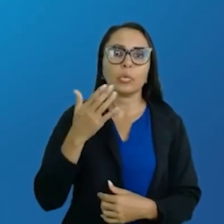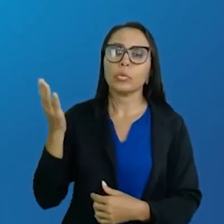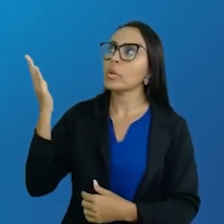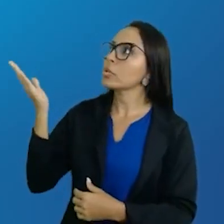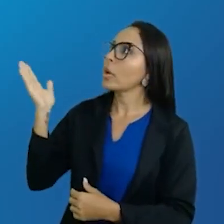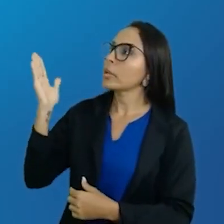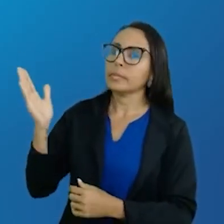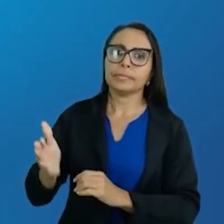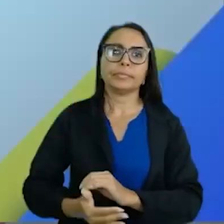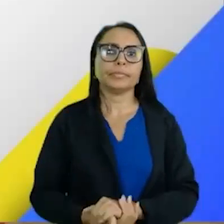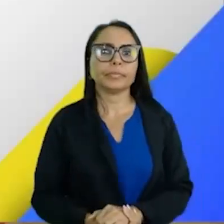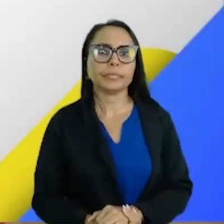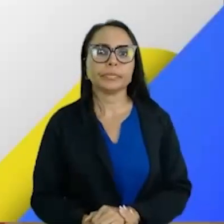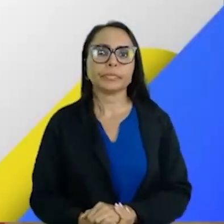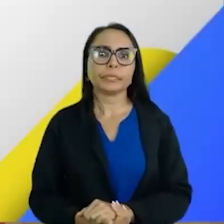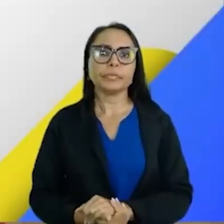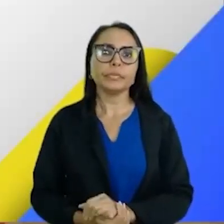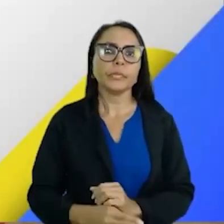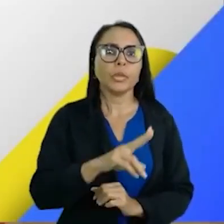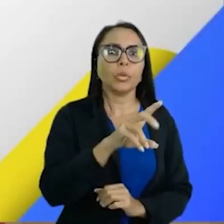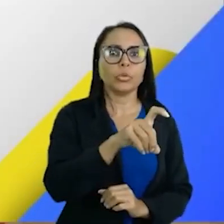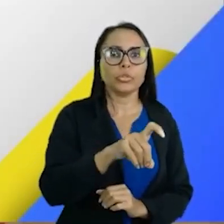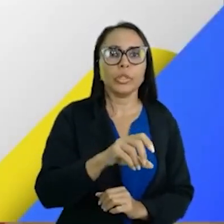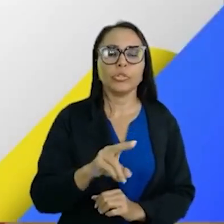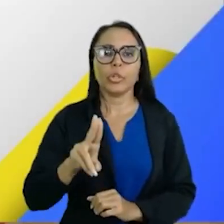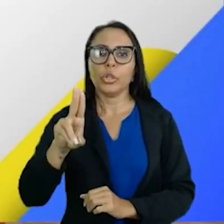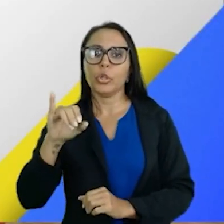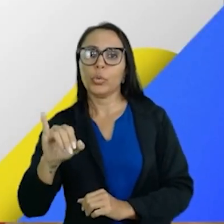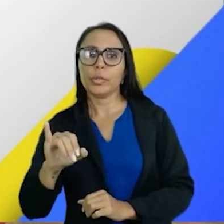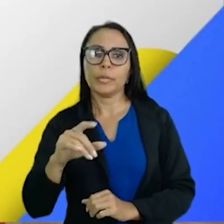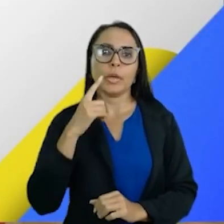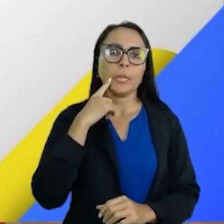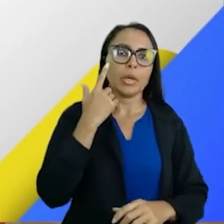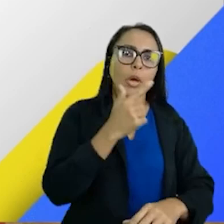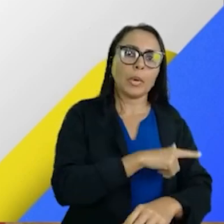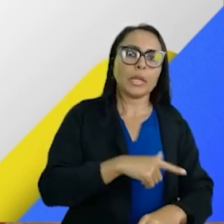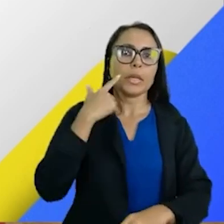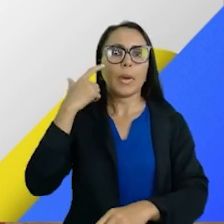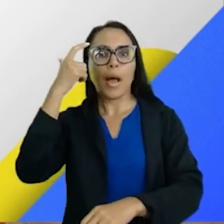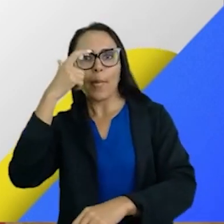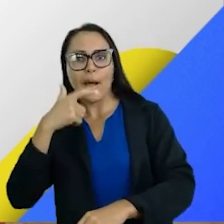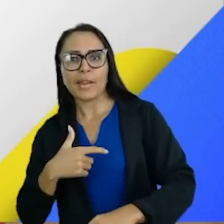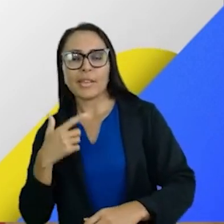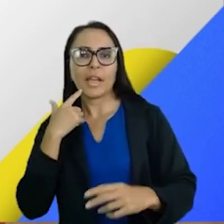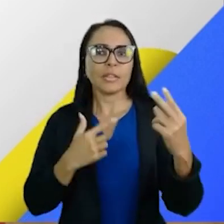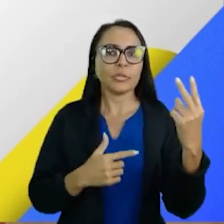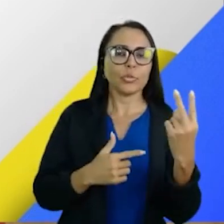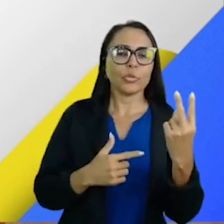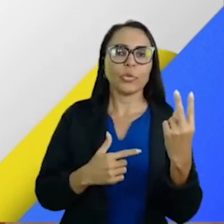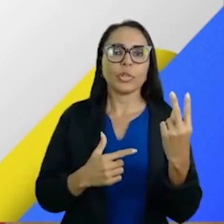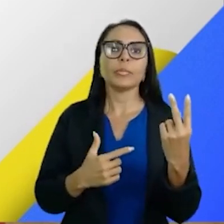do X e como entender o comportamento de Y. O X é o comportamento, o Y é a aparência. Então, se de um lado tem a